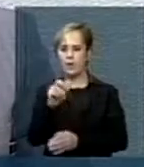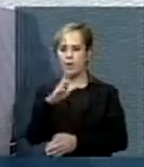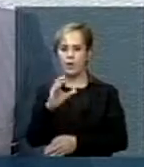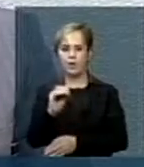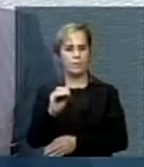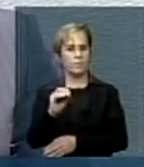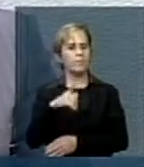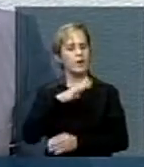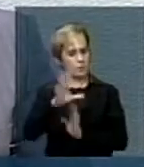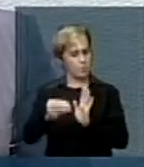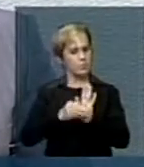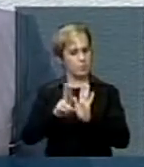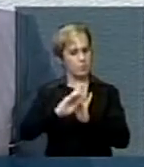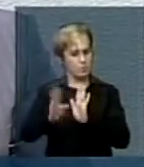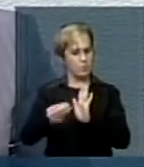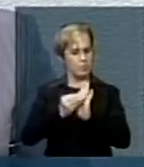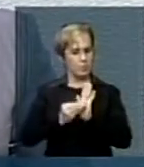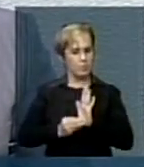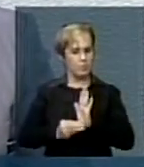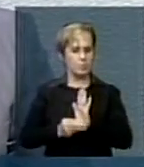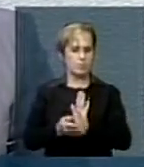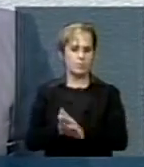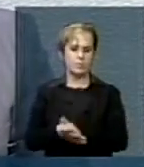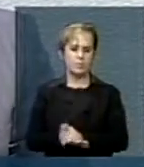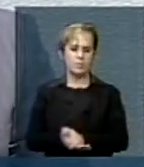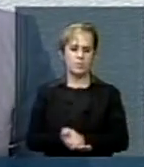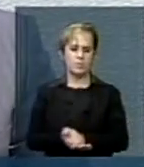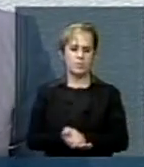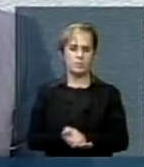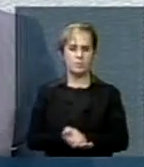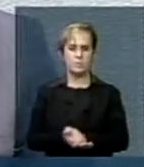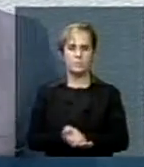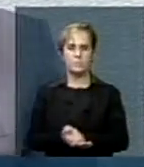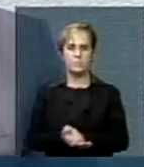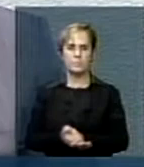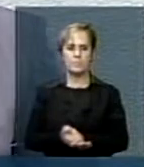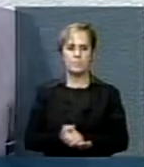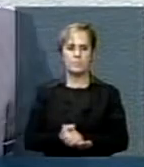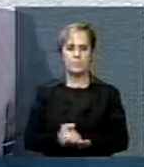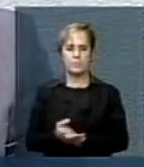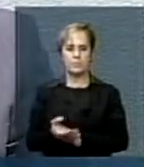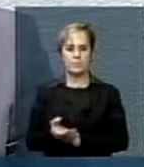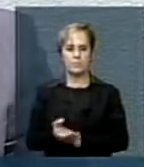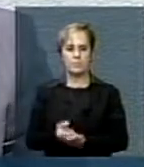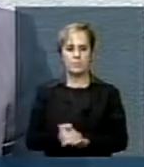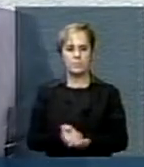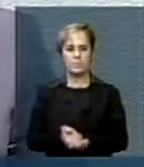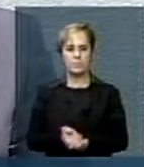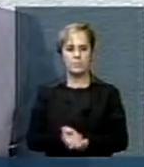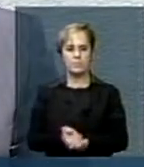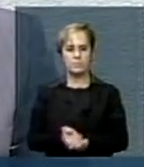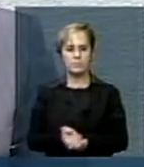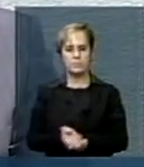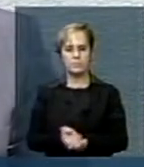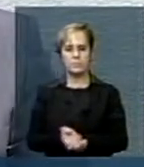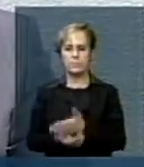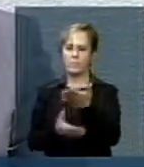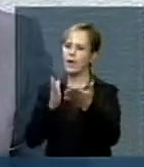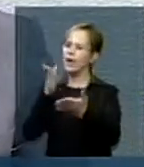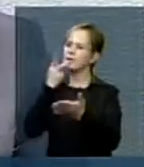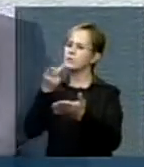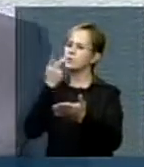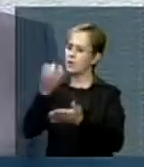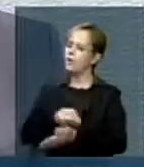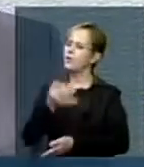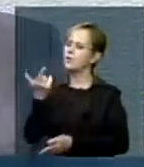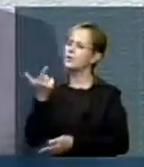como líder. Não, mas líder. É a precedência do meu líder, não posso... Mas ele declina para Vossa Excelência, com certeza. Até porque ele falou já outras